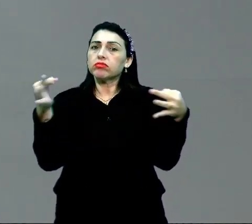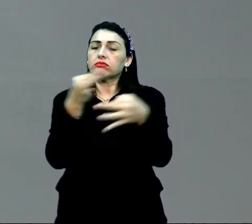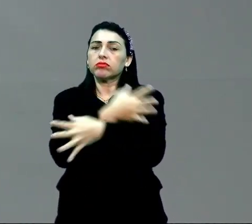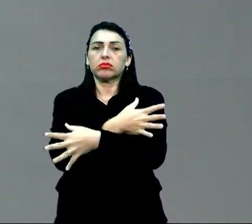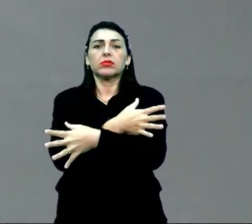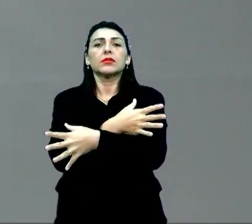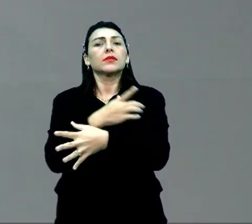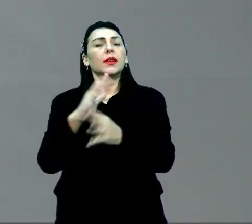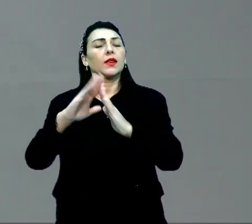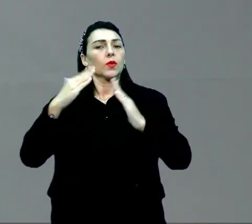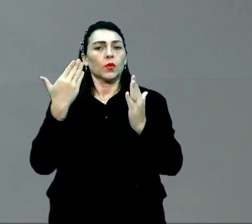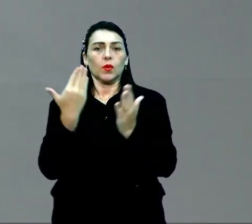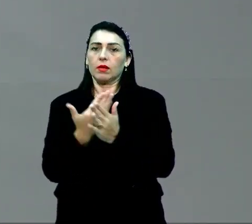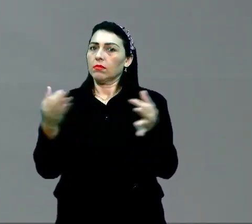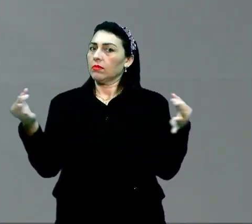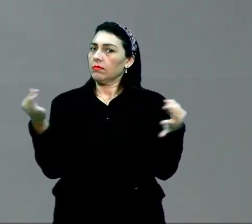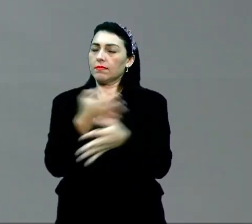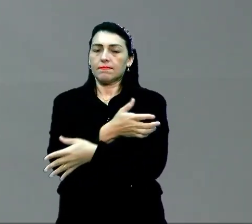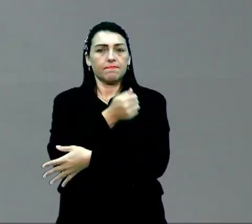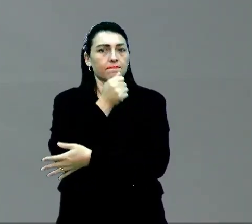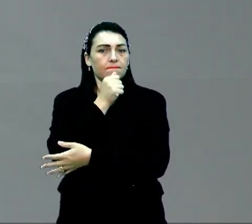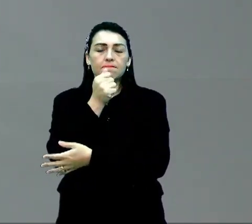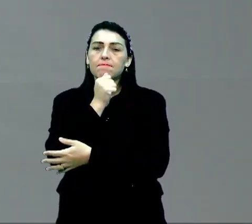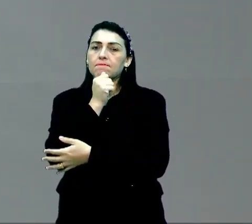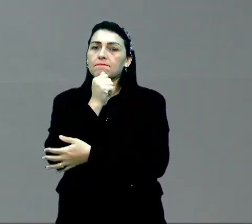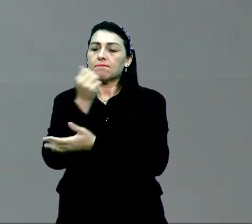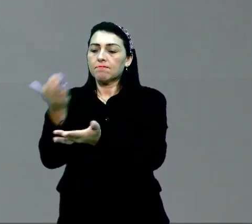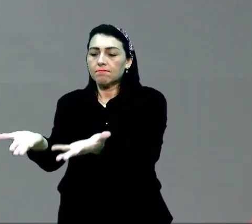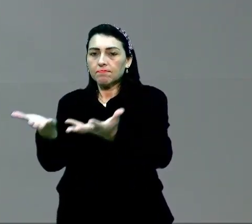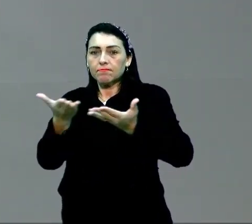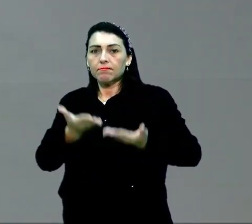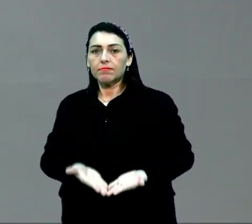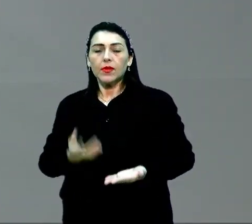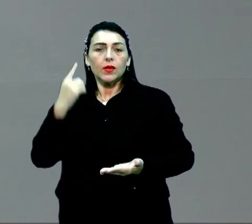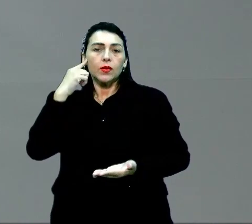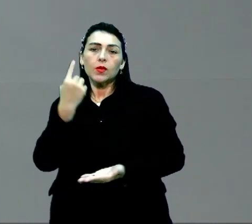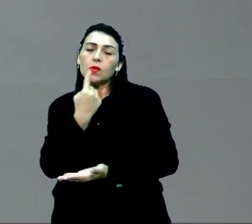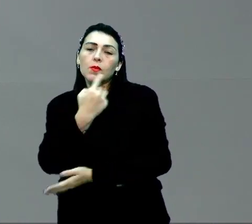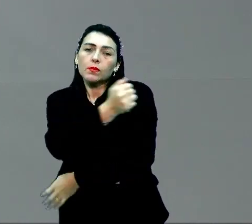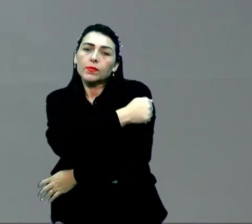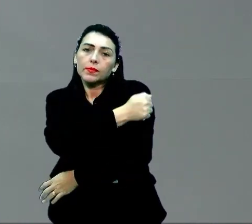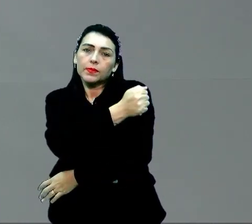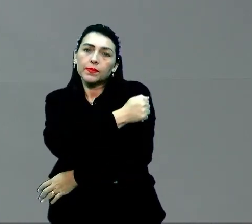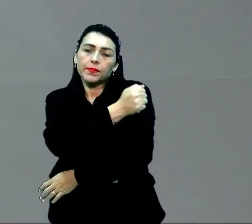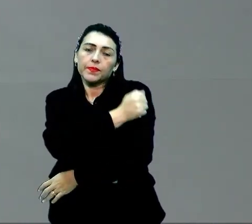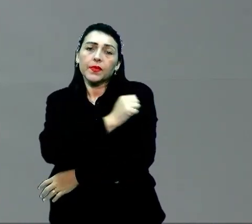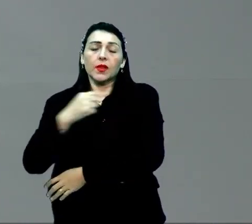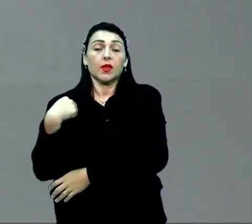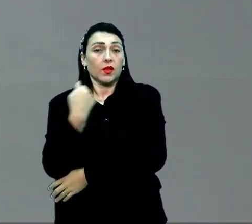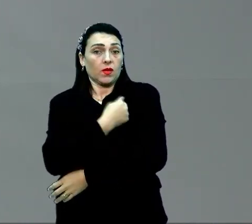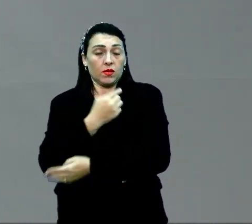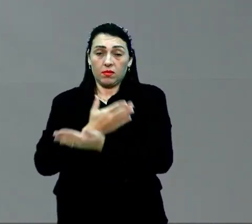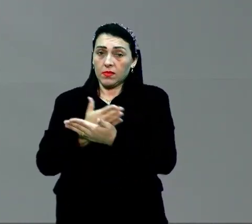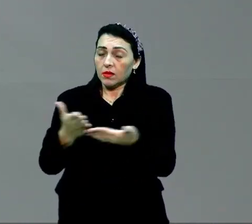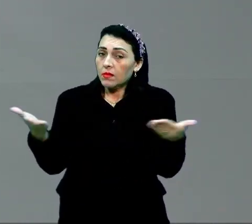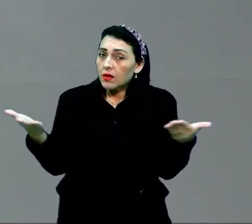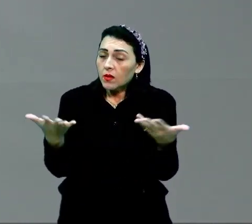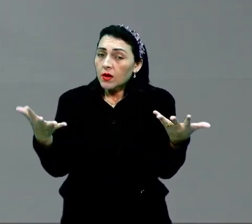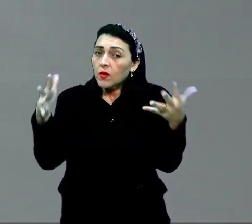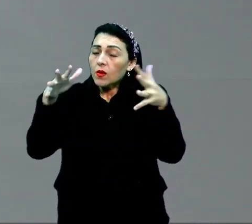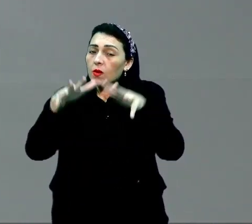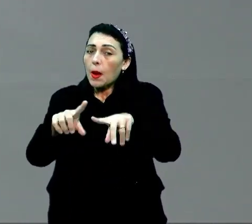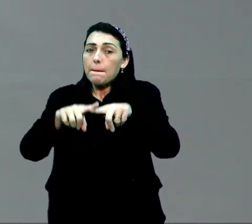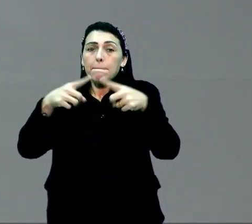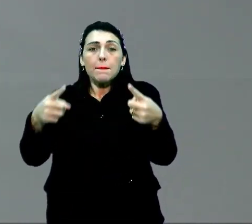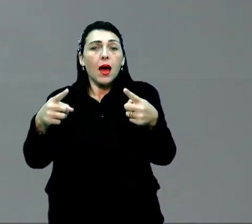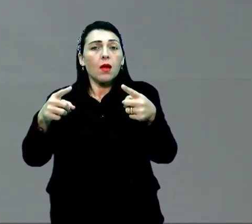que a escola ela não está preparada para receber o aluno surdo. Então, assim, nós começamos agora essa inclusão, porém,